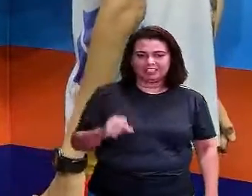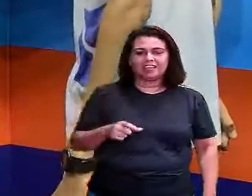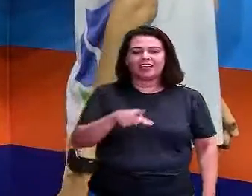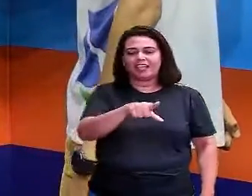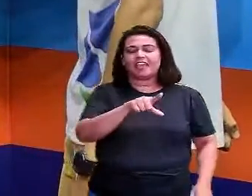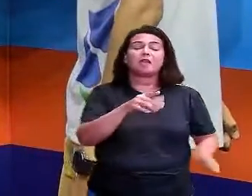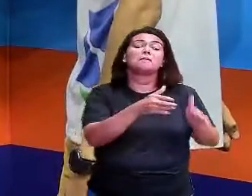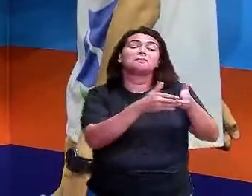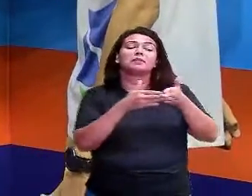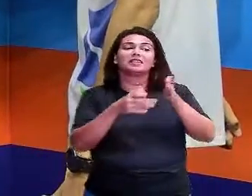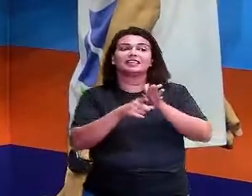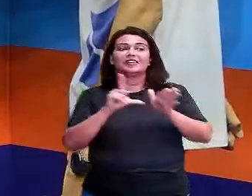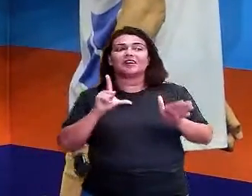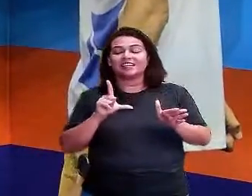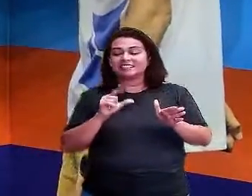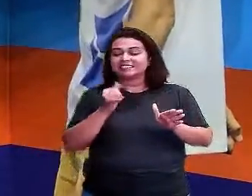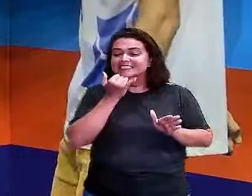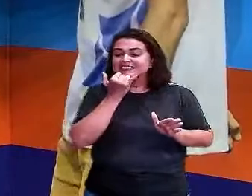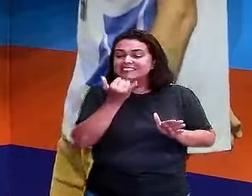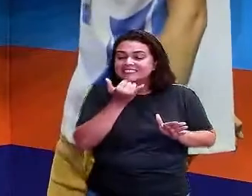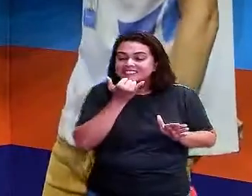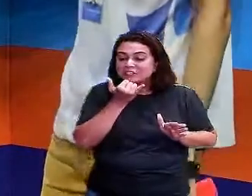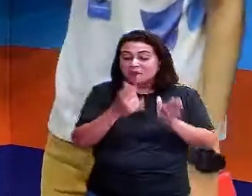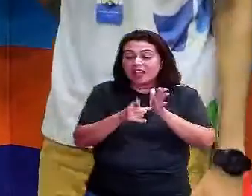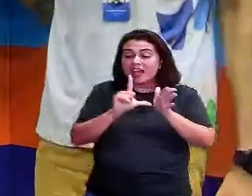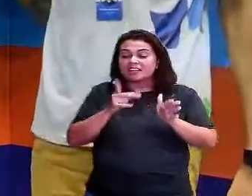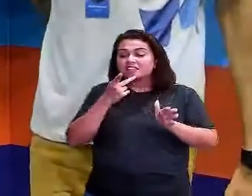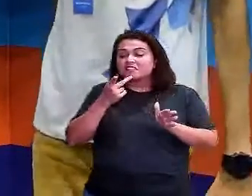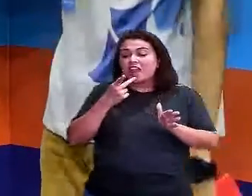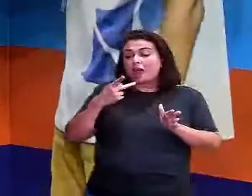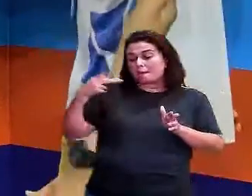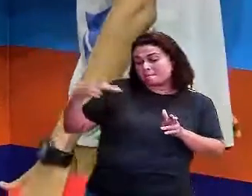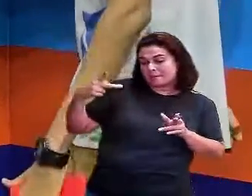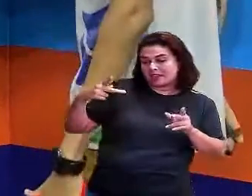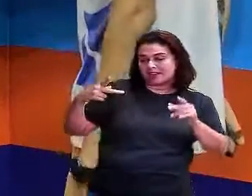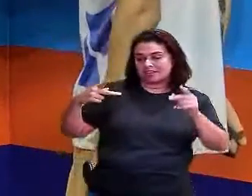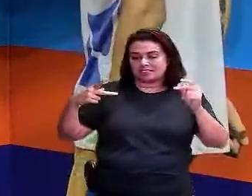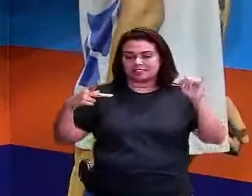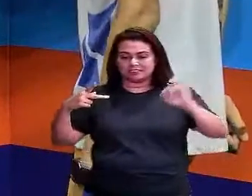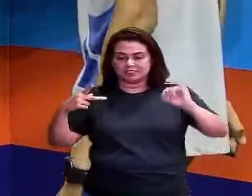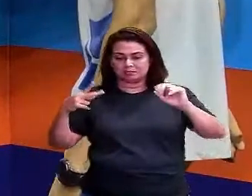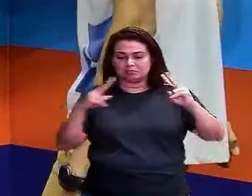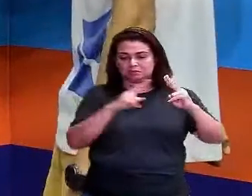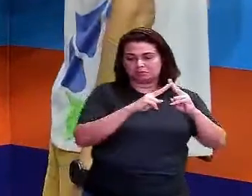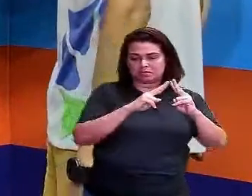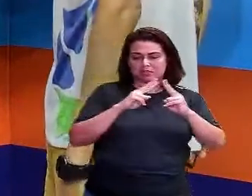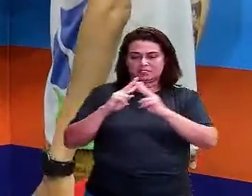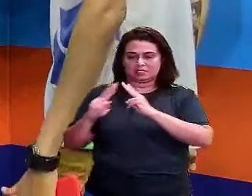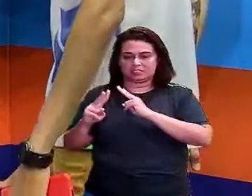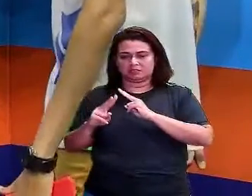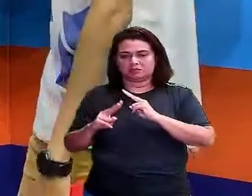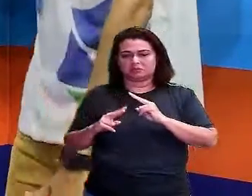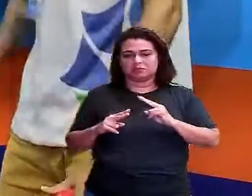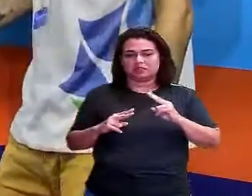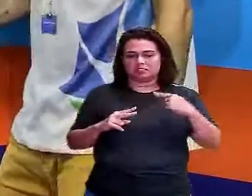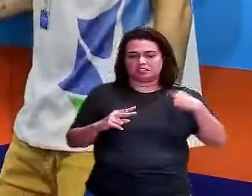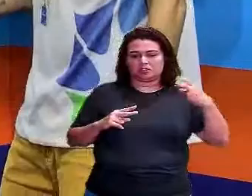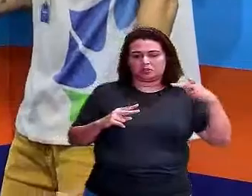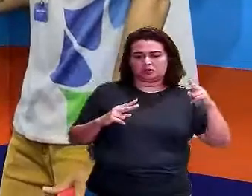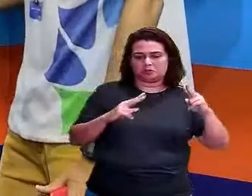tem de par ou ímpar? Ah, é verdade, eu tenho que dizer quem é par e quem é ímpar. Eu quero par. Ímpar. Tá, 1, 2,